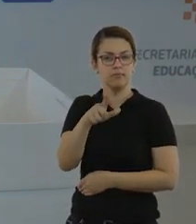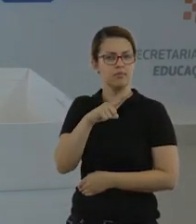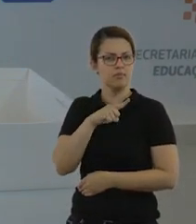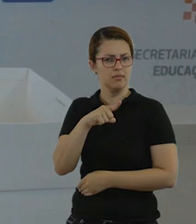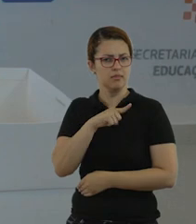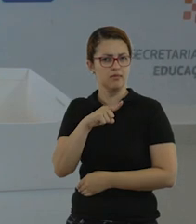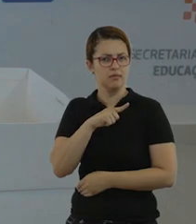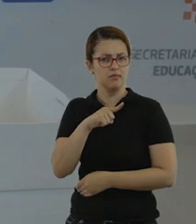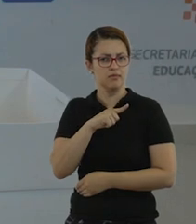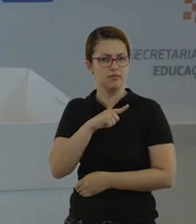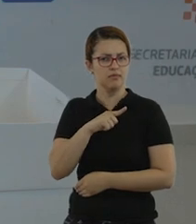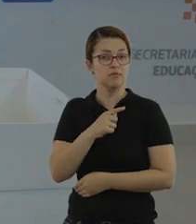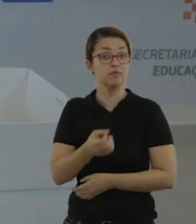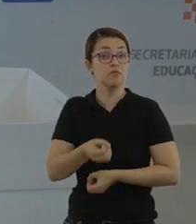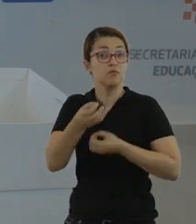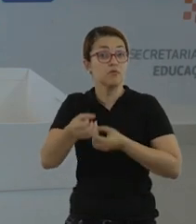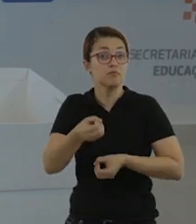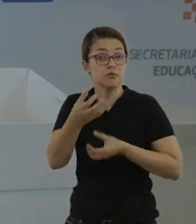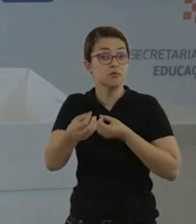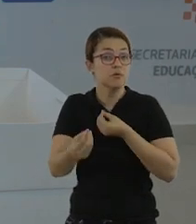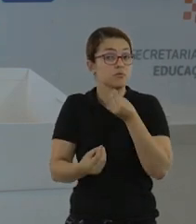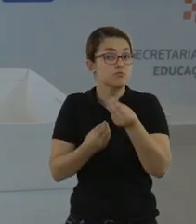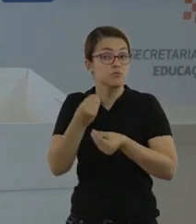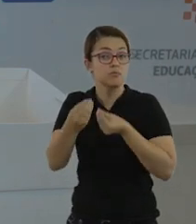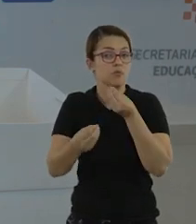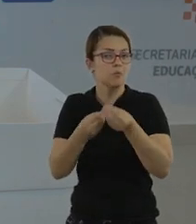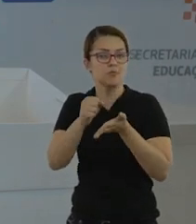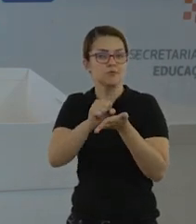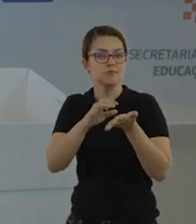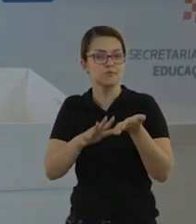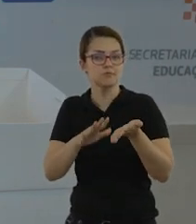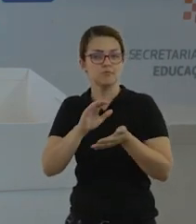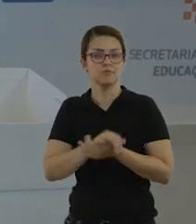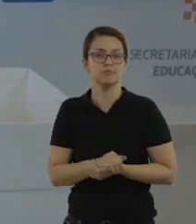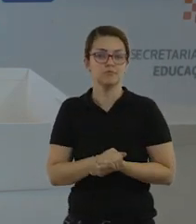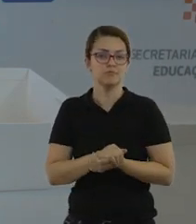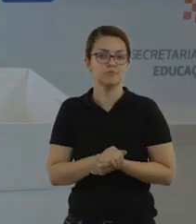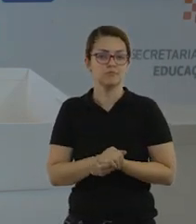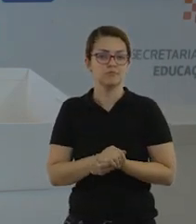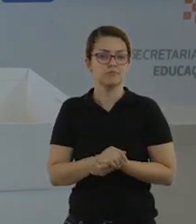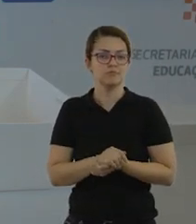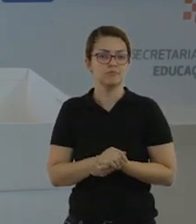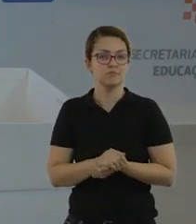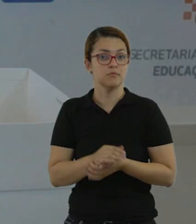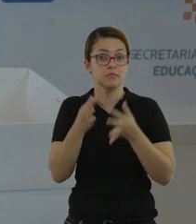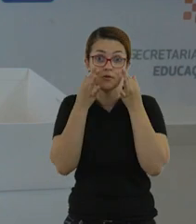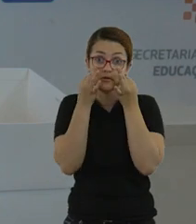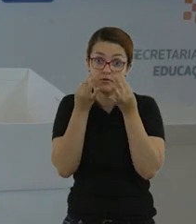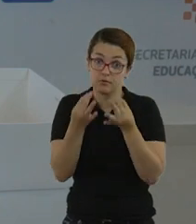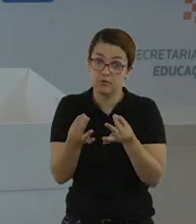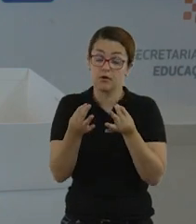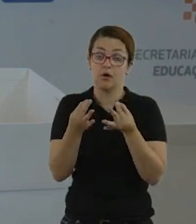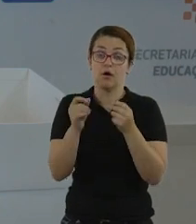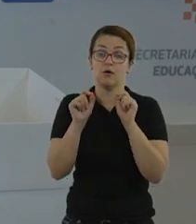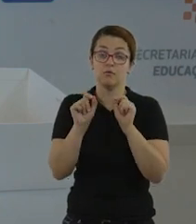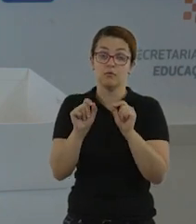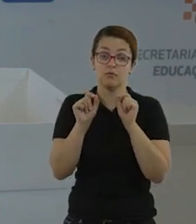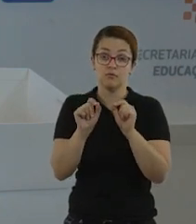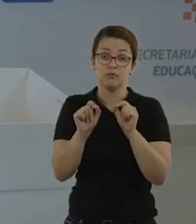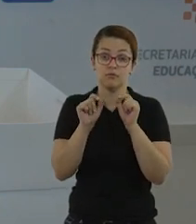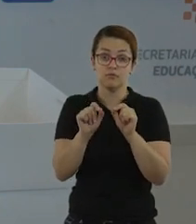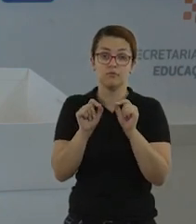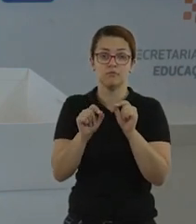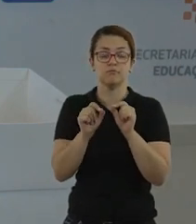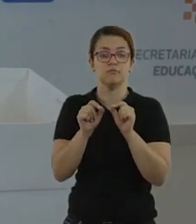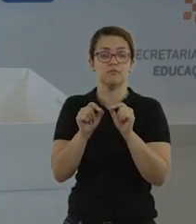ter todas as informações de como vocês vão desenvolver essa atividade. E eu peço que vocês tenham bastante atenção na hora que tiver lá